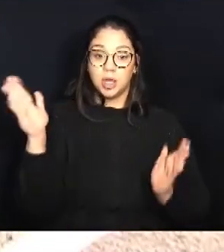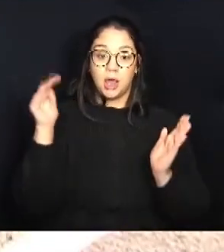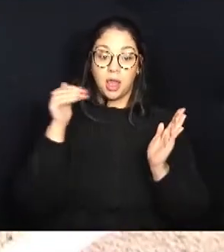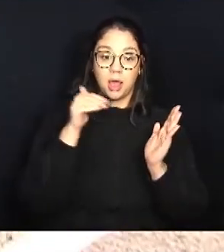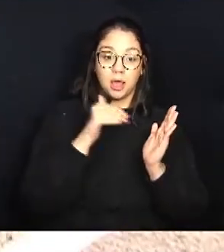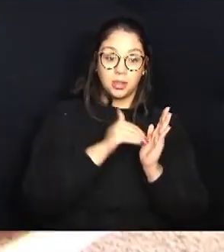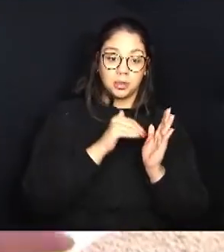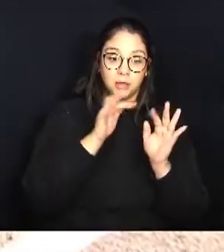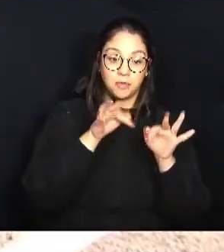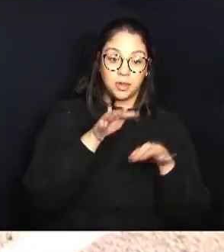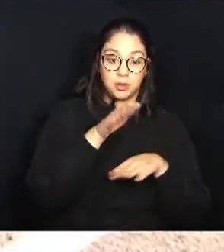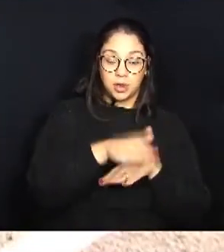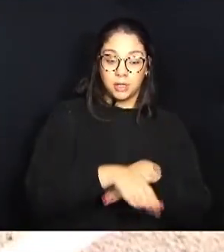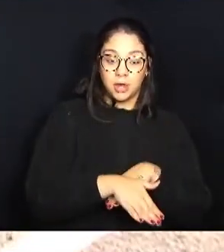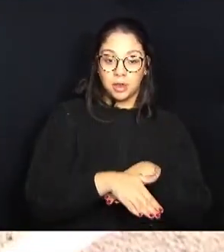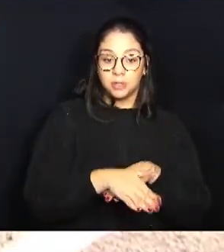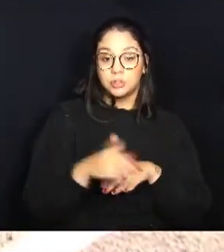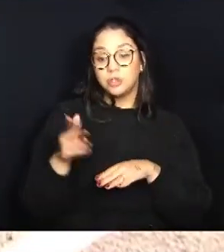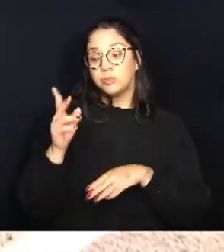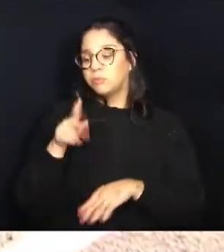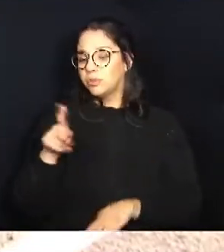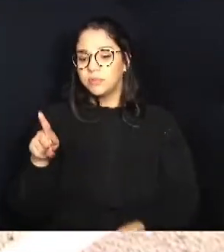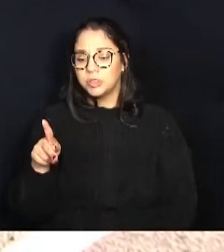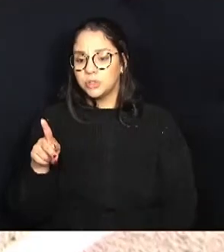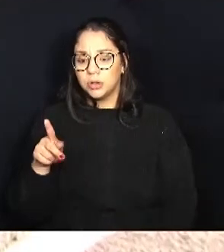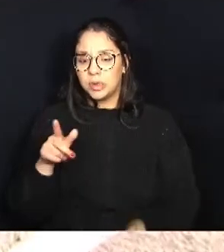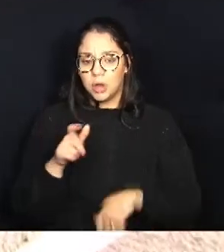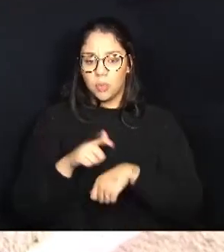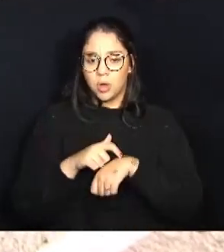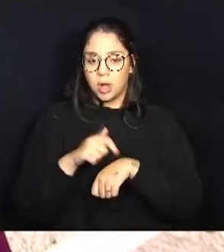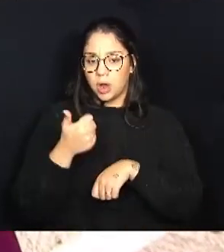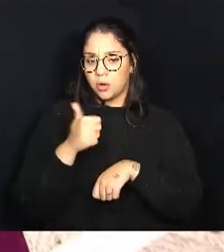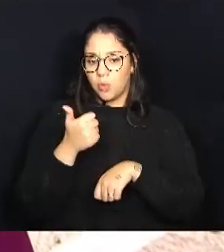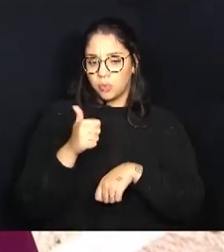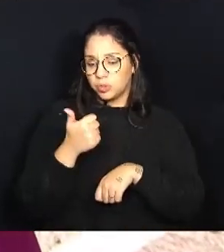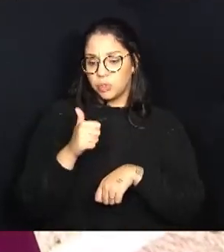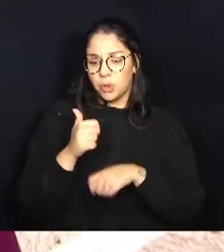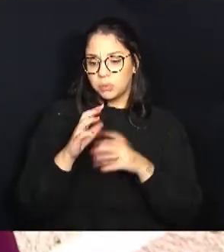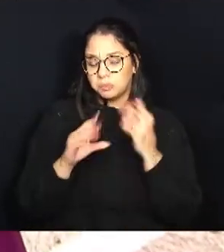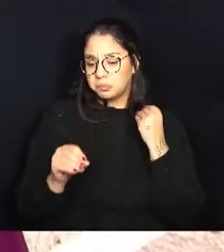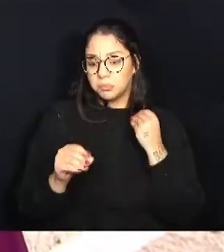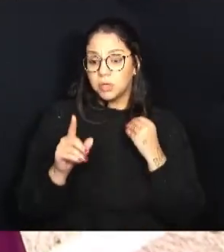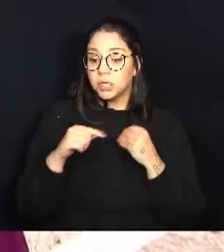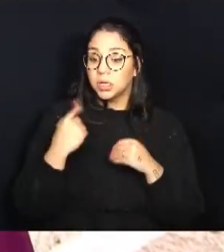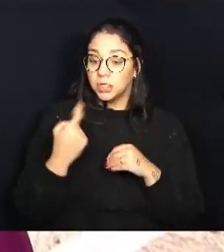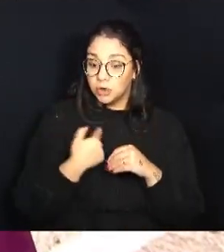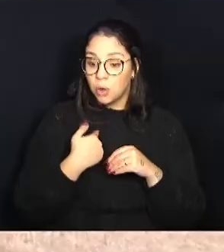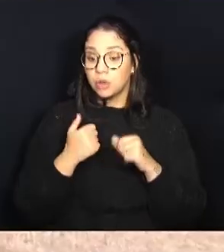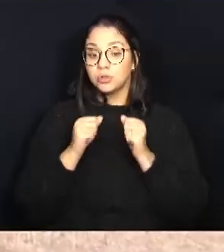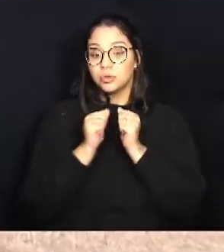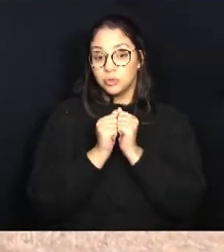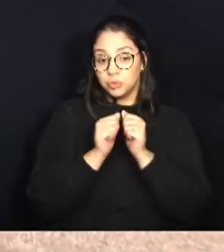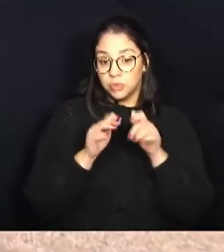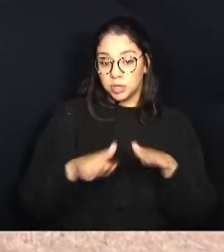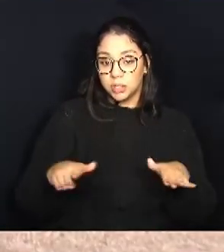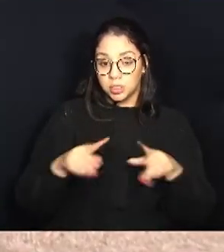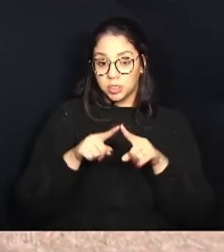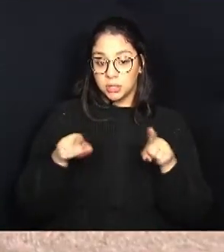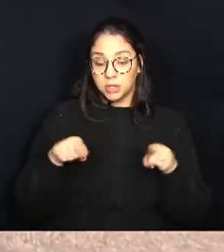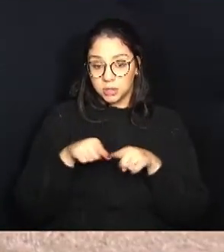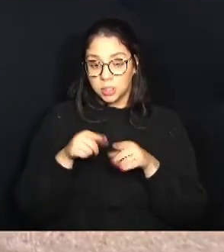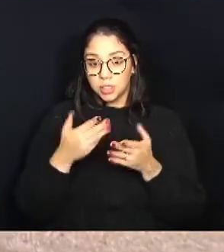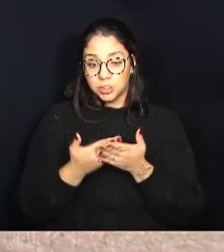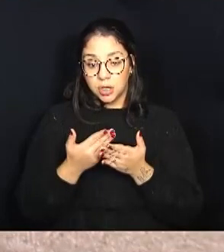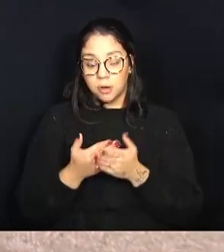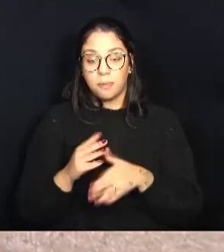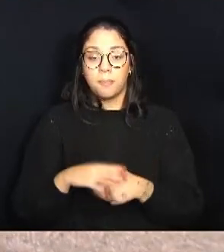da tarde com a criança. O professor sai às 11 horas, então a gente está mais tempo com as crianças dentro da sala. Esses 2 cargos, se